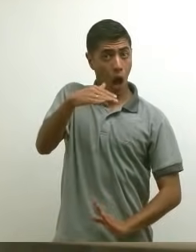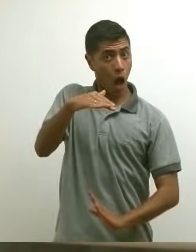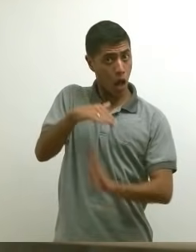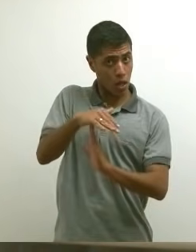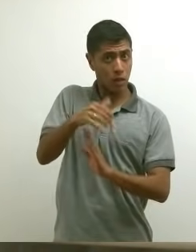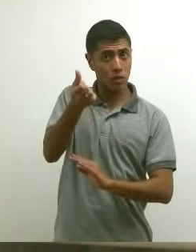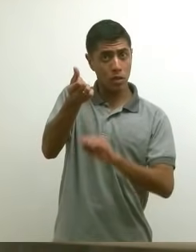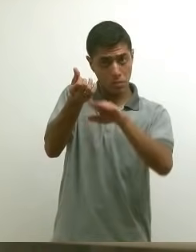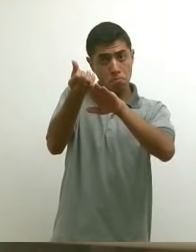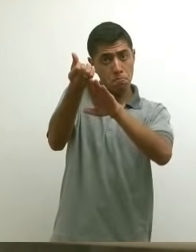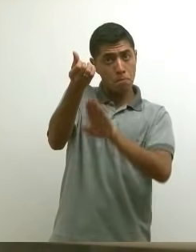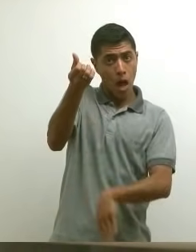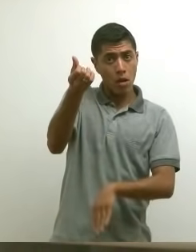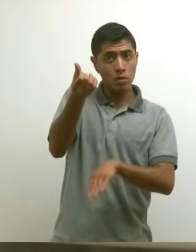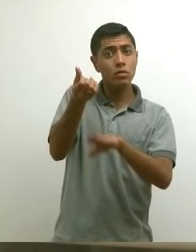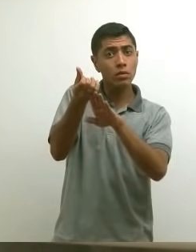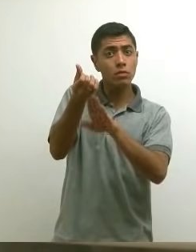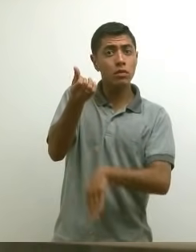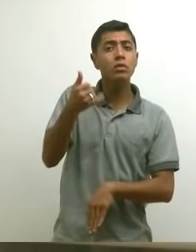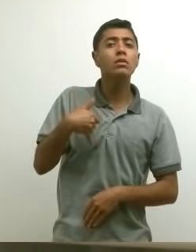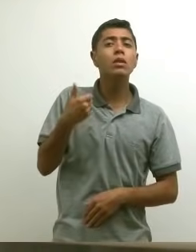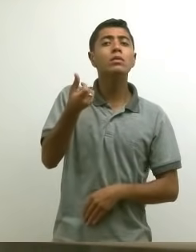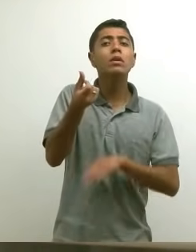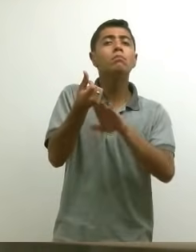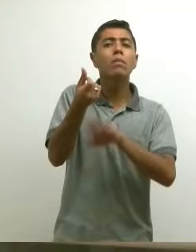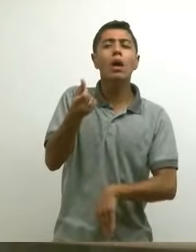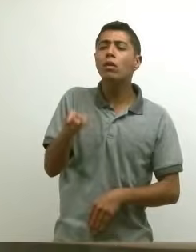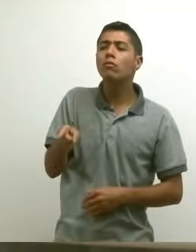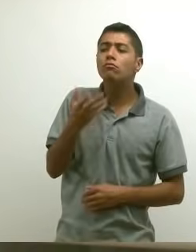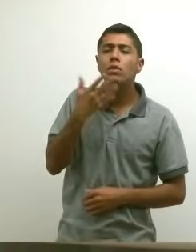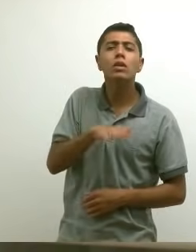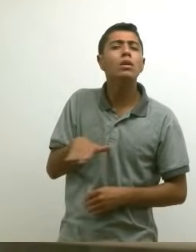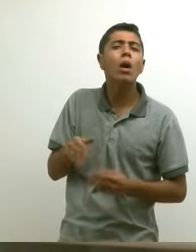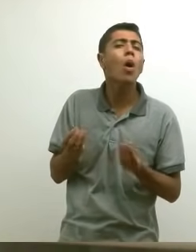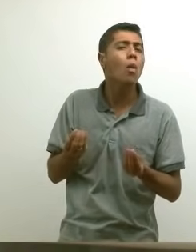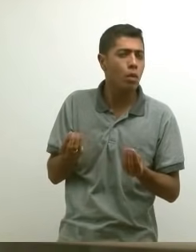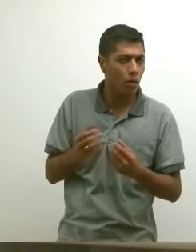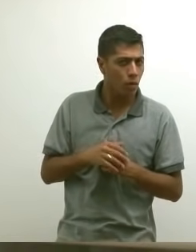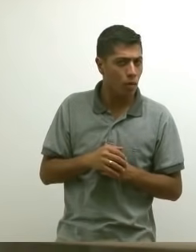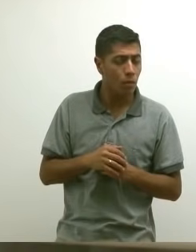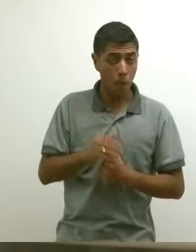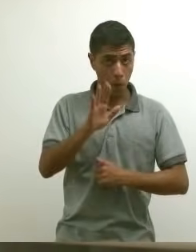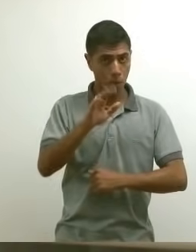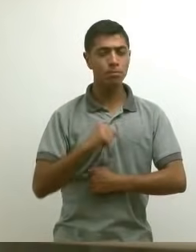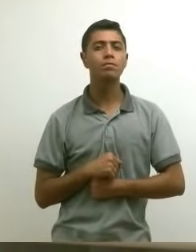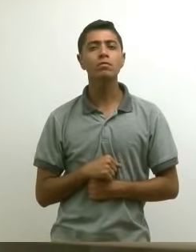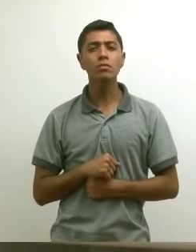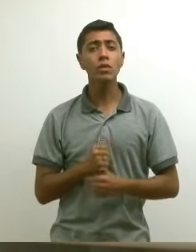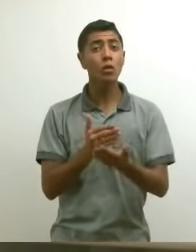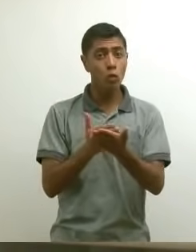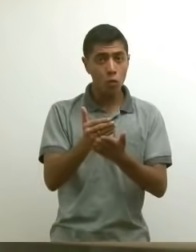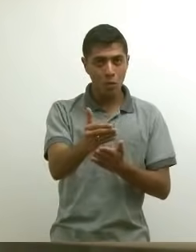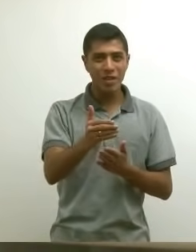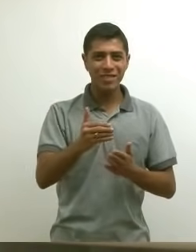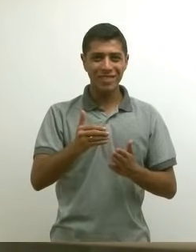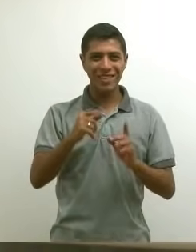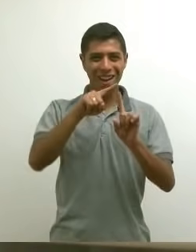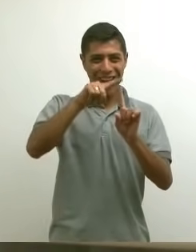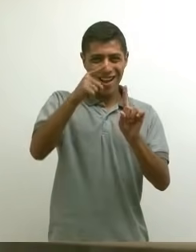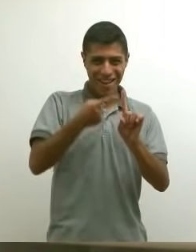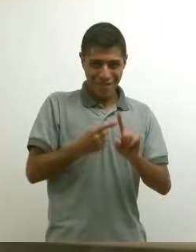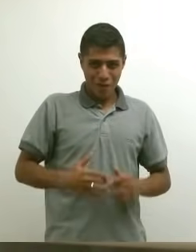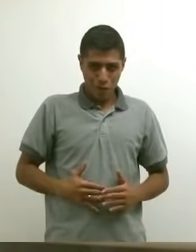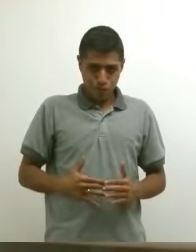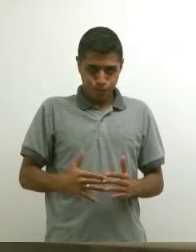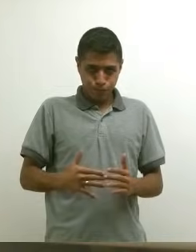ela está é a partir do sétimo mês de gravidez que é o período que o nível de oxigênio dentro